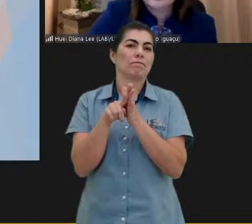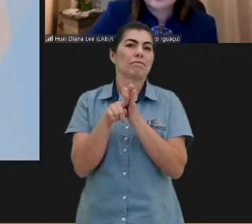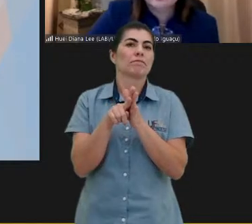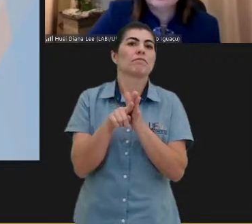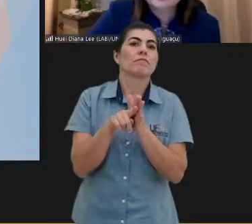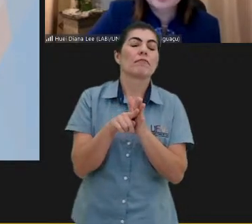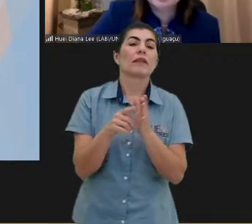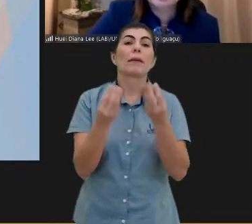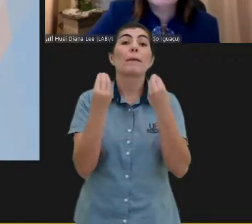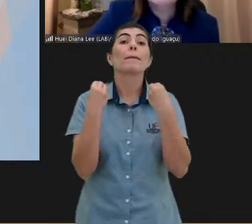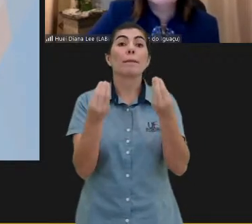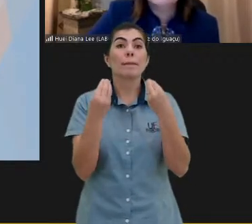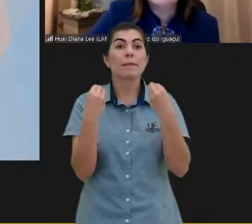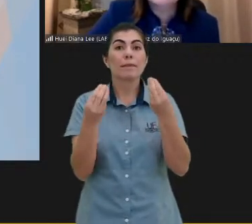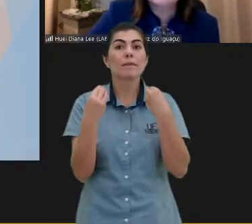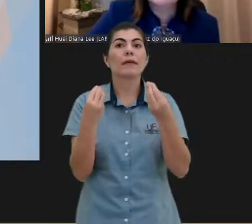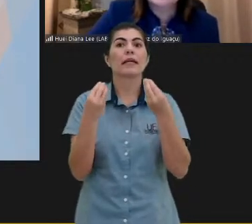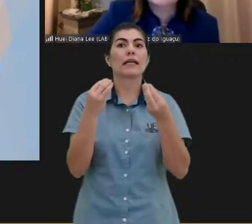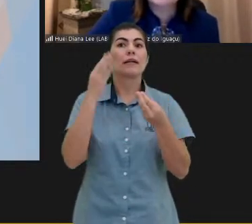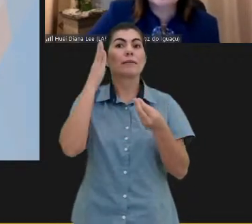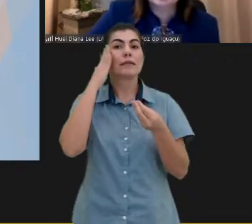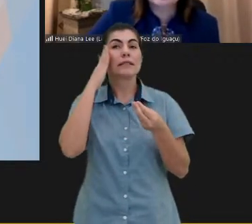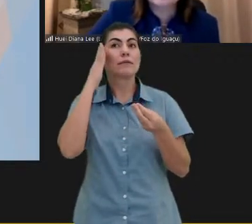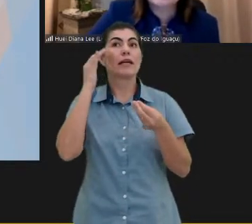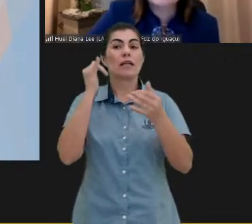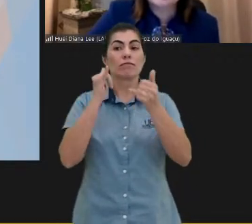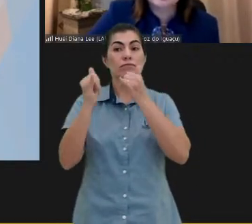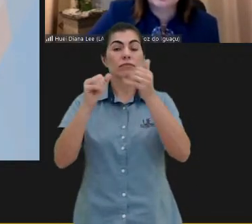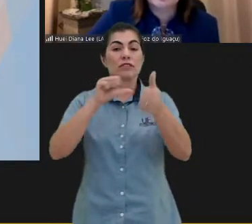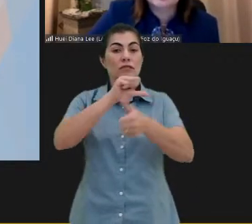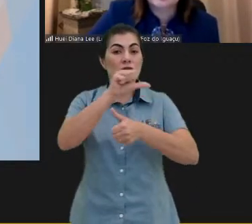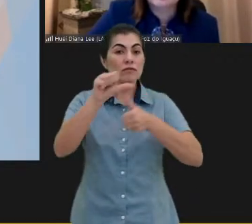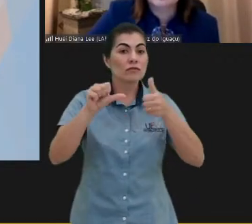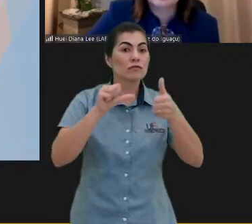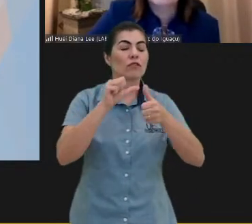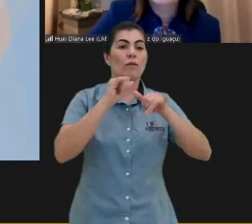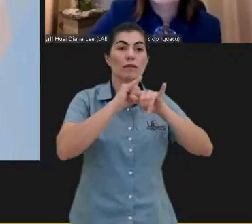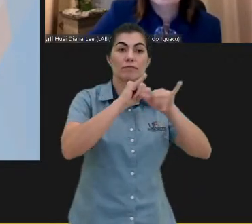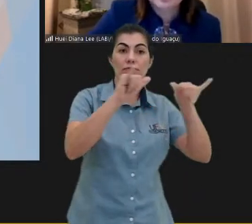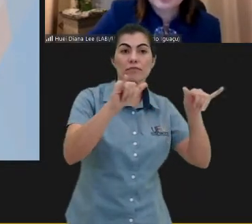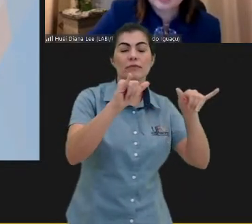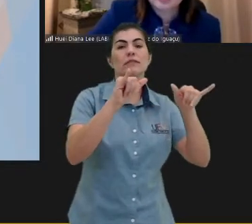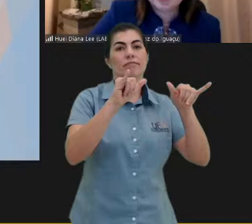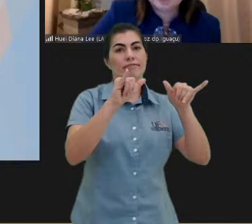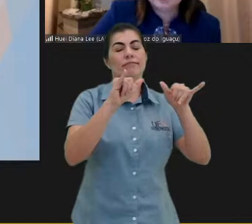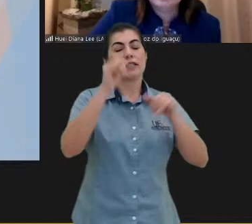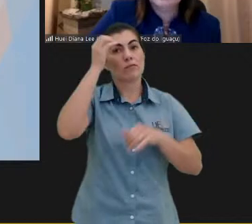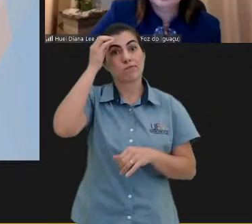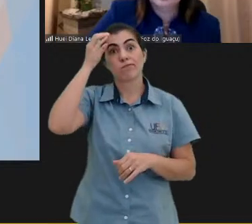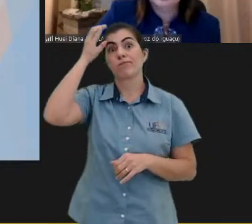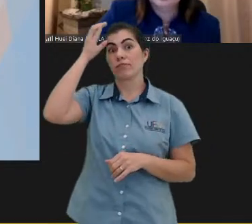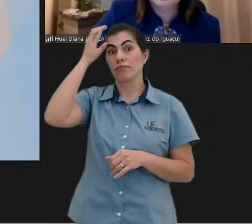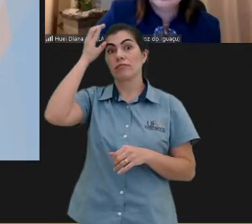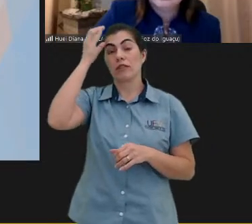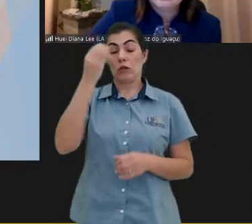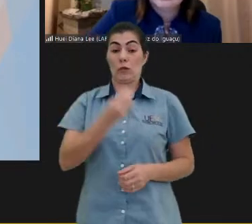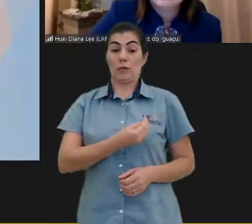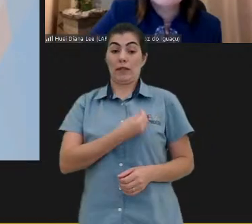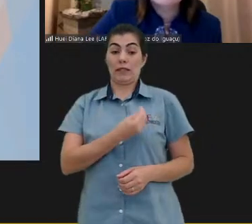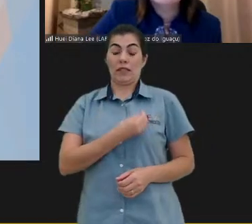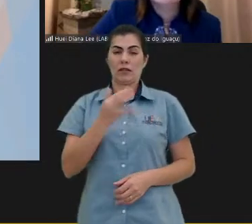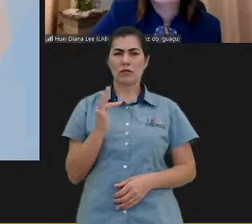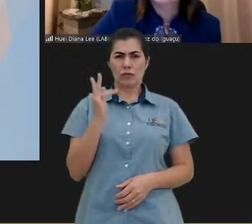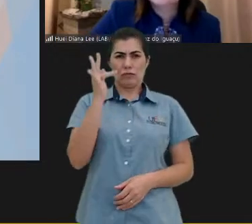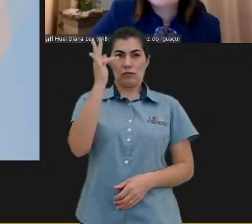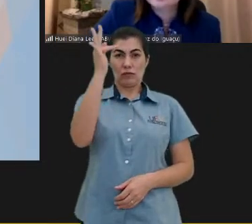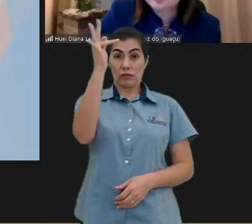recebesse, né, um sentido, virasse informação e a gente pudesse extrair o conhecimento. No presente e no futuro,